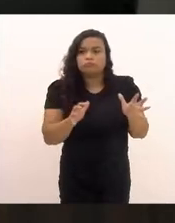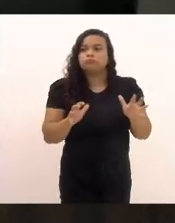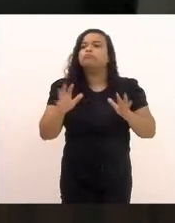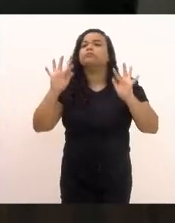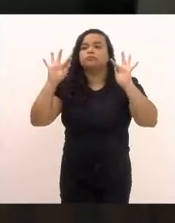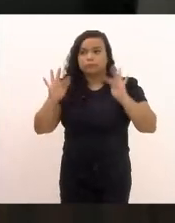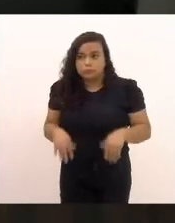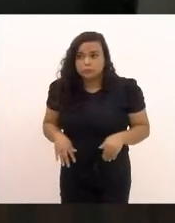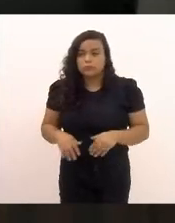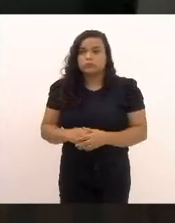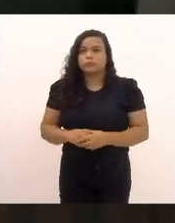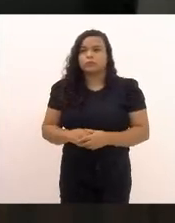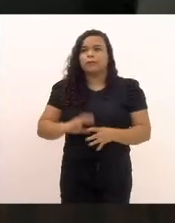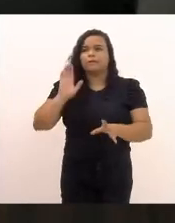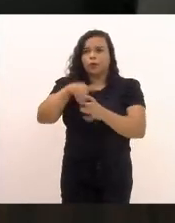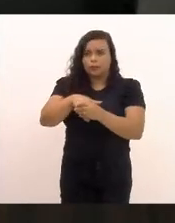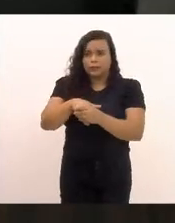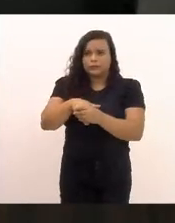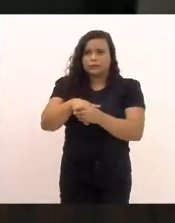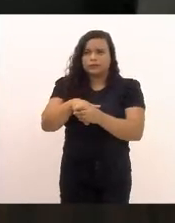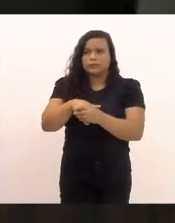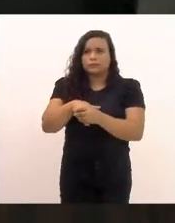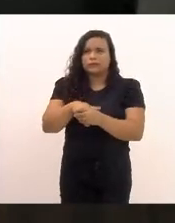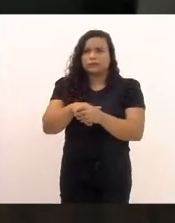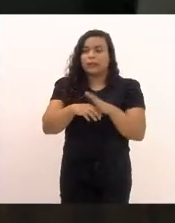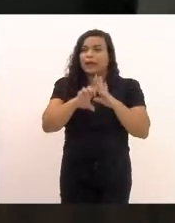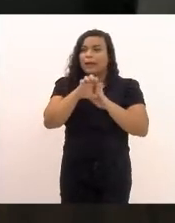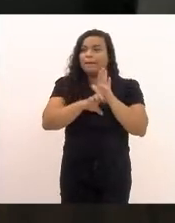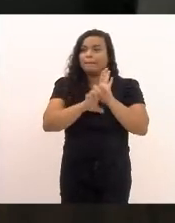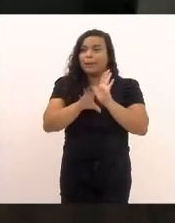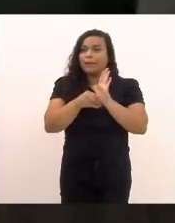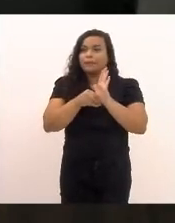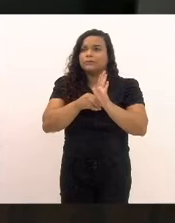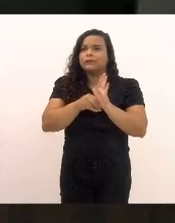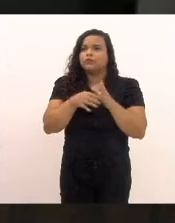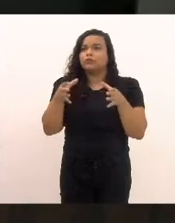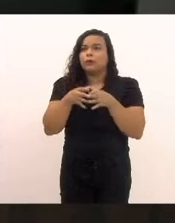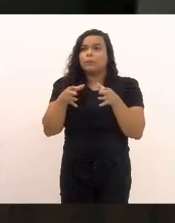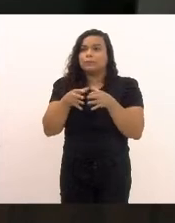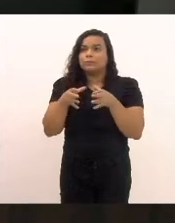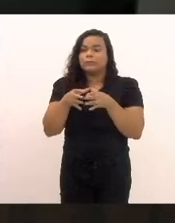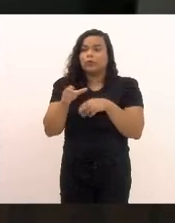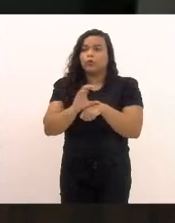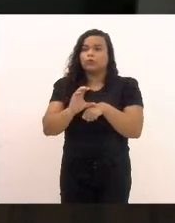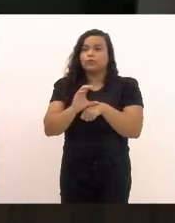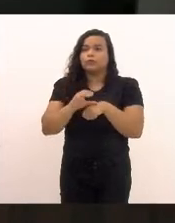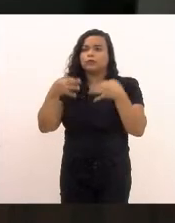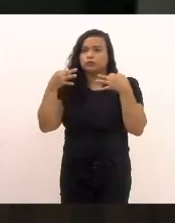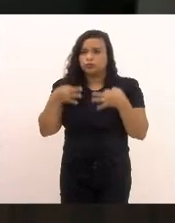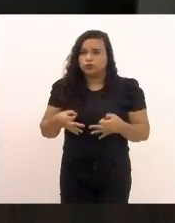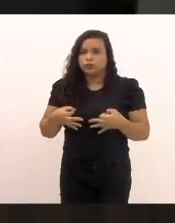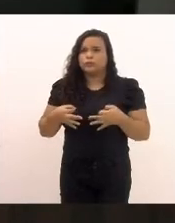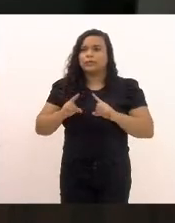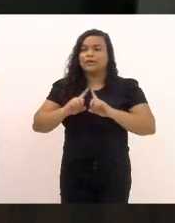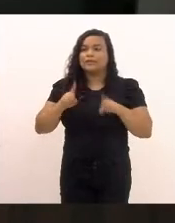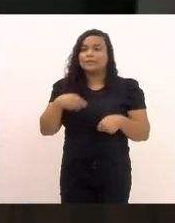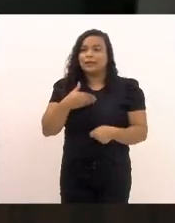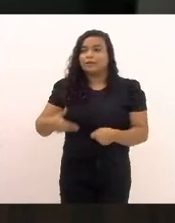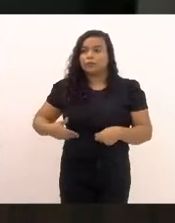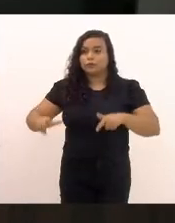a discussão, em votação. As emendas da Comissão de Constituição e Justiça, senhores de servidores